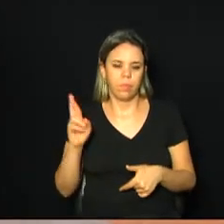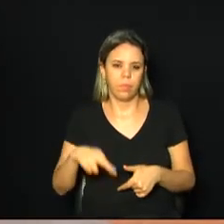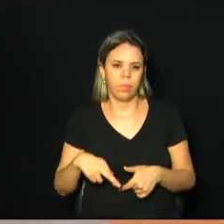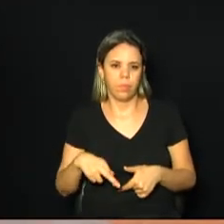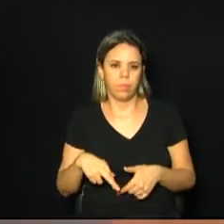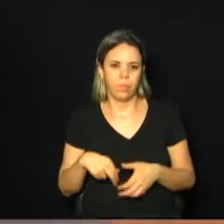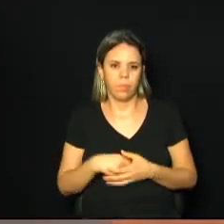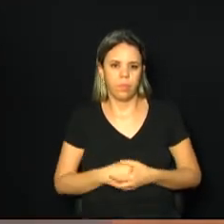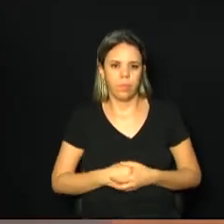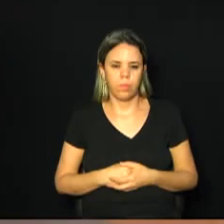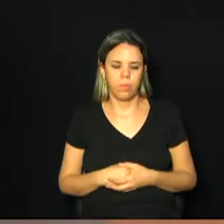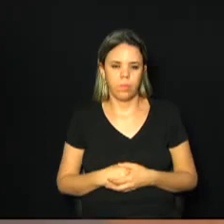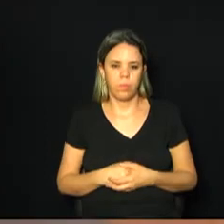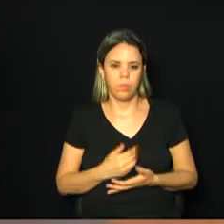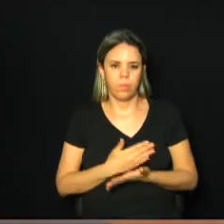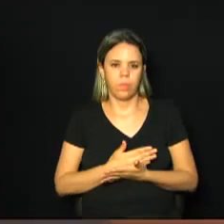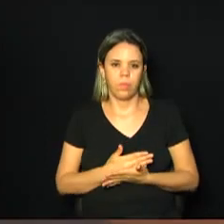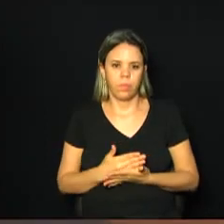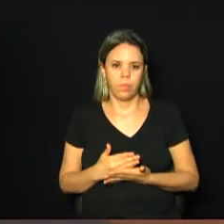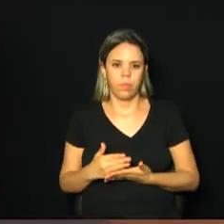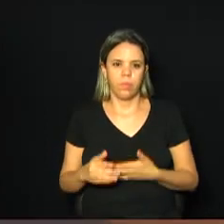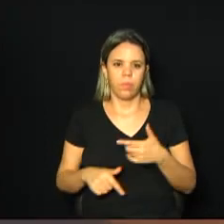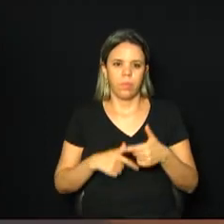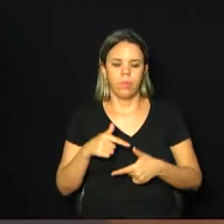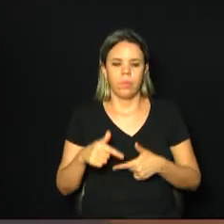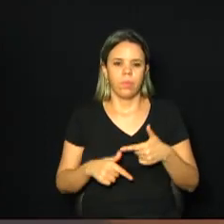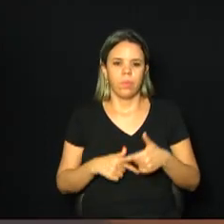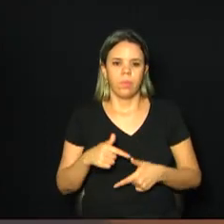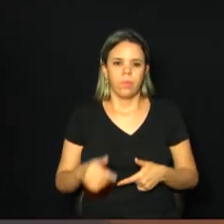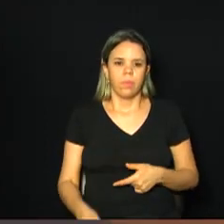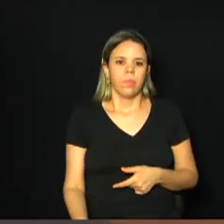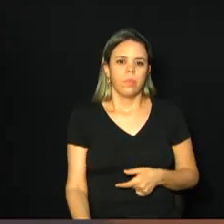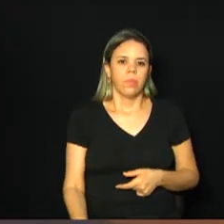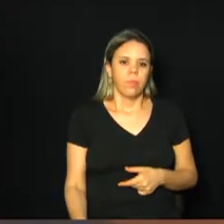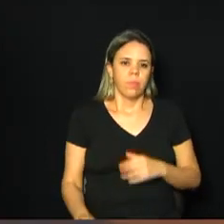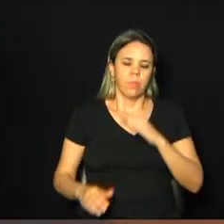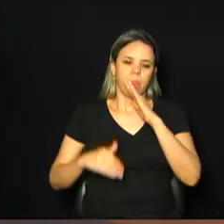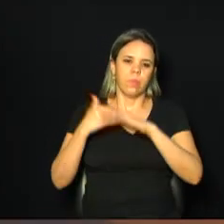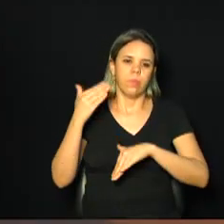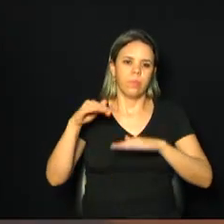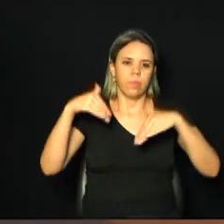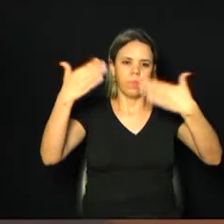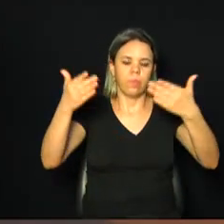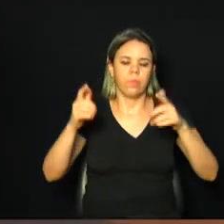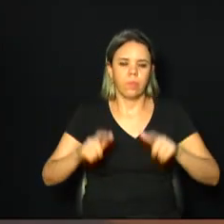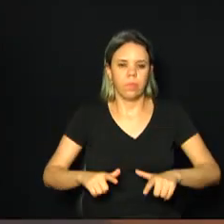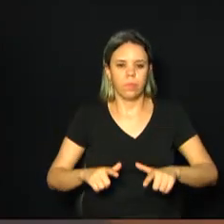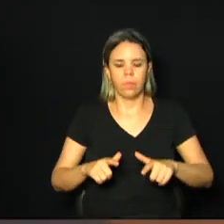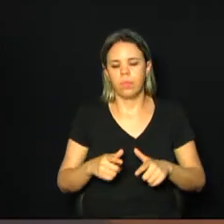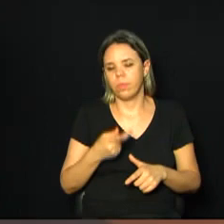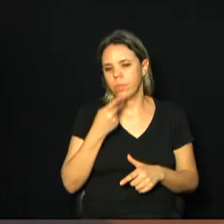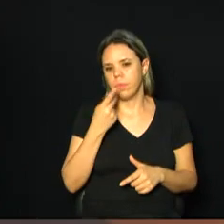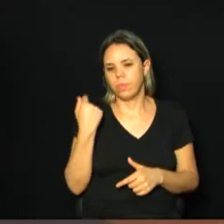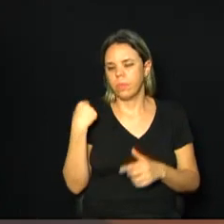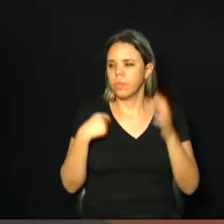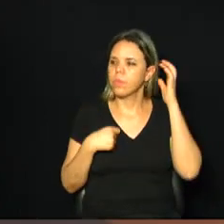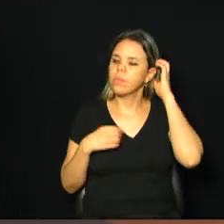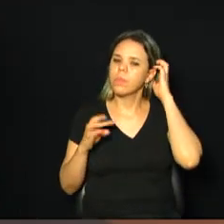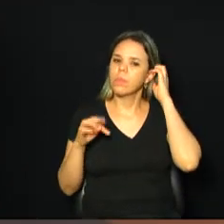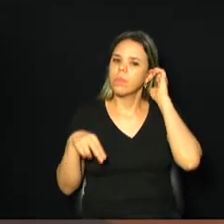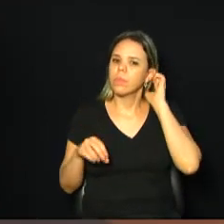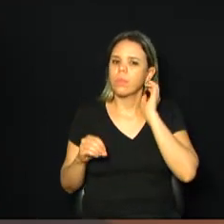de começar um trabalho um pouco mais além das fronteiras. E acabei de comentar agora há pouco com o